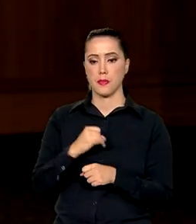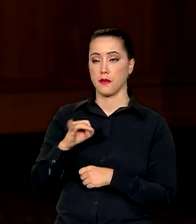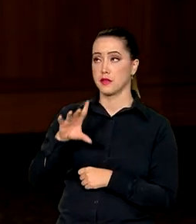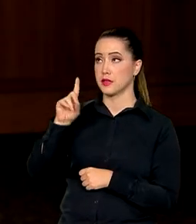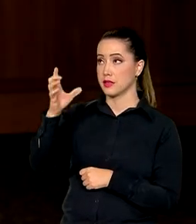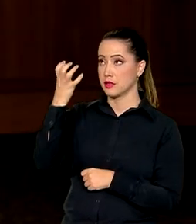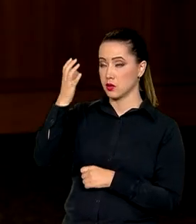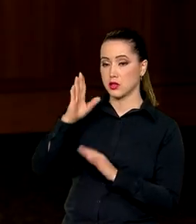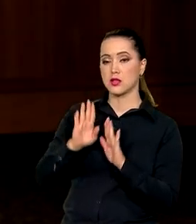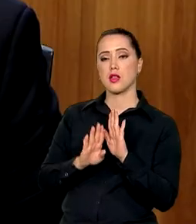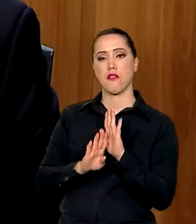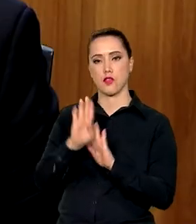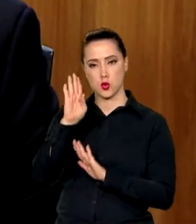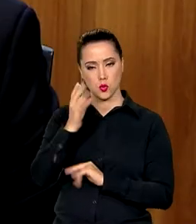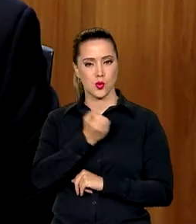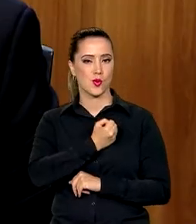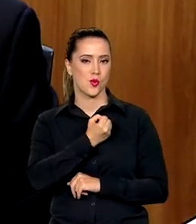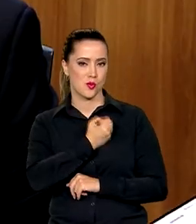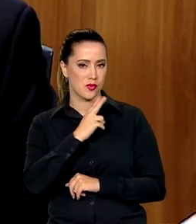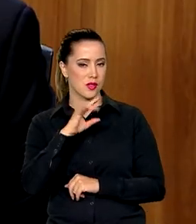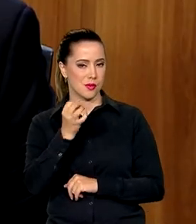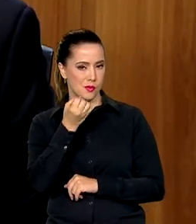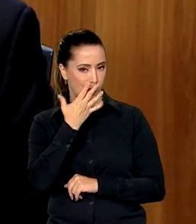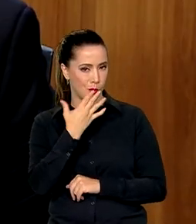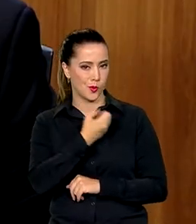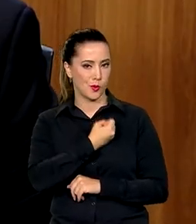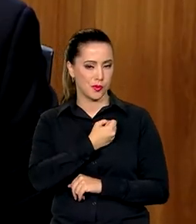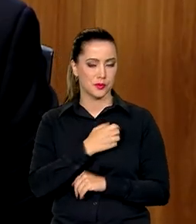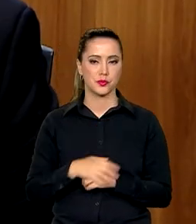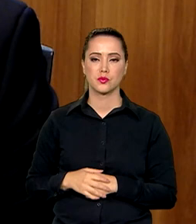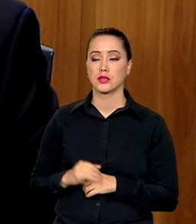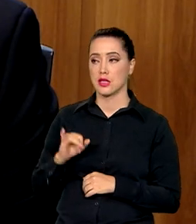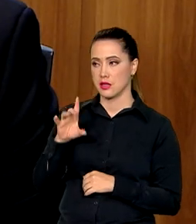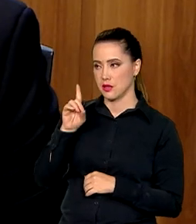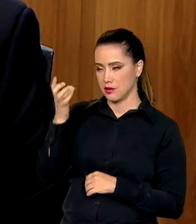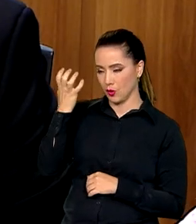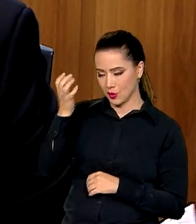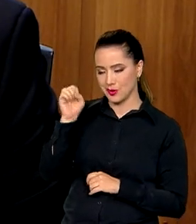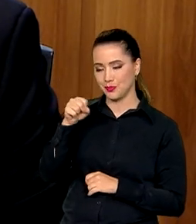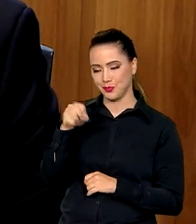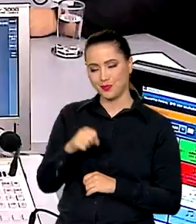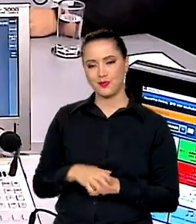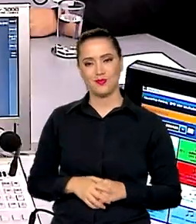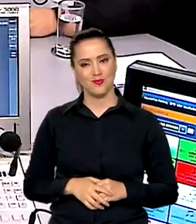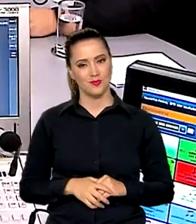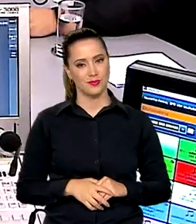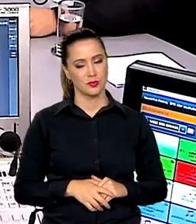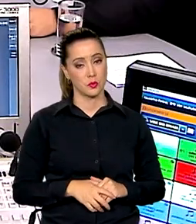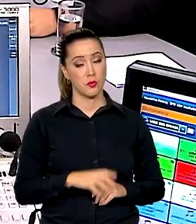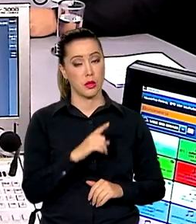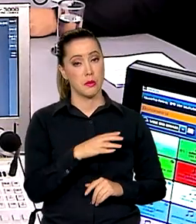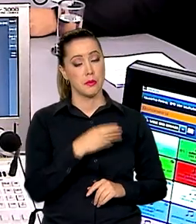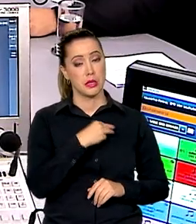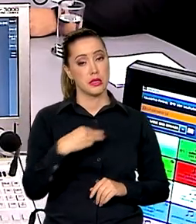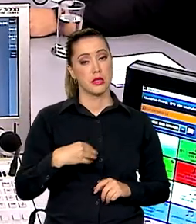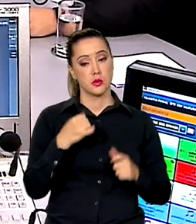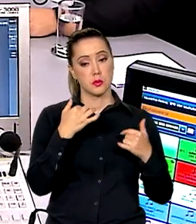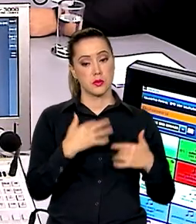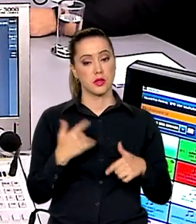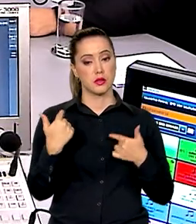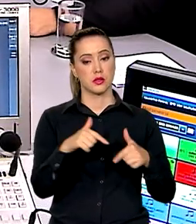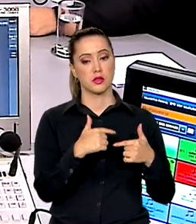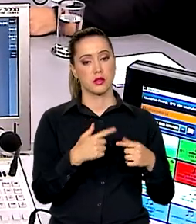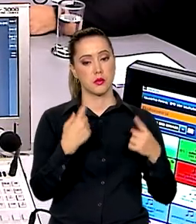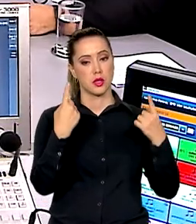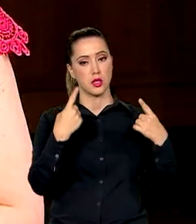muito será bem elevado né Deus quiser vai ser também a maior quantidade como temos hoje no Panamericano Ministro vamos falar um pouquinho das das